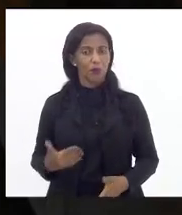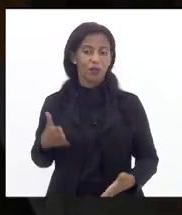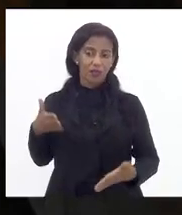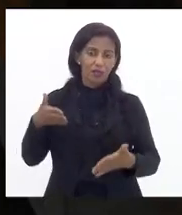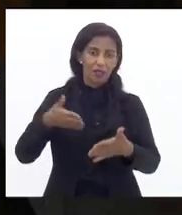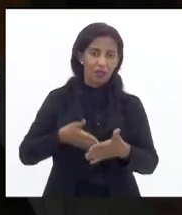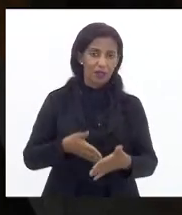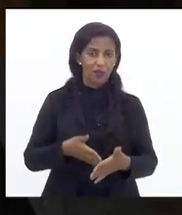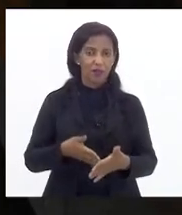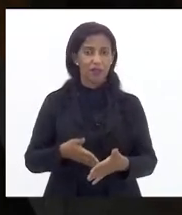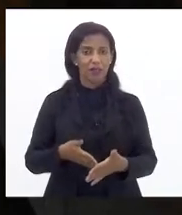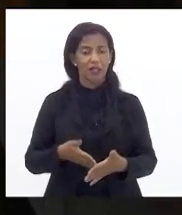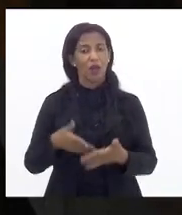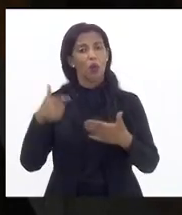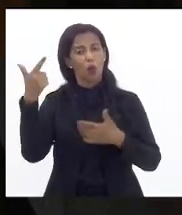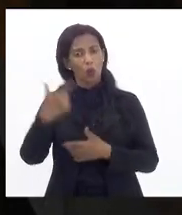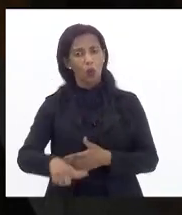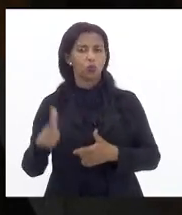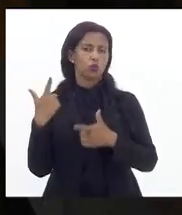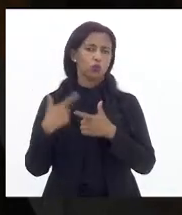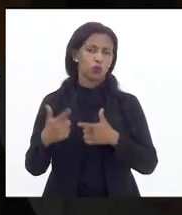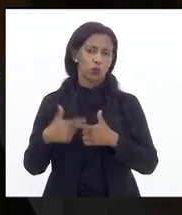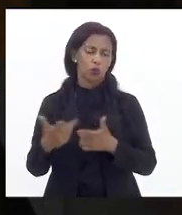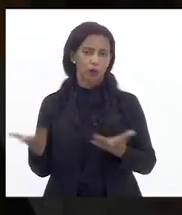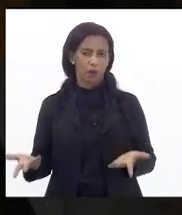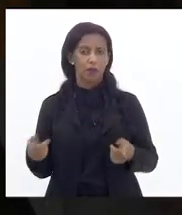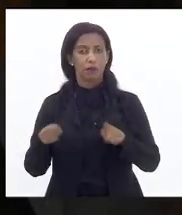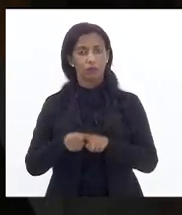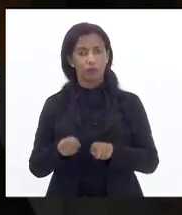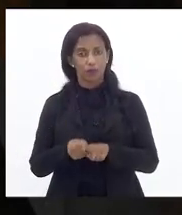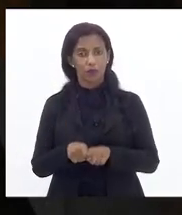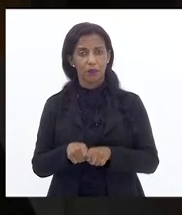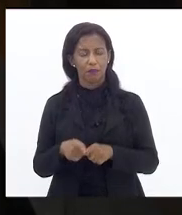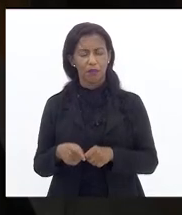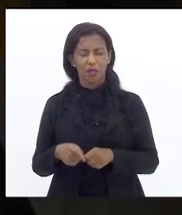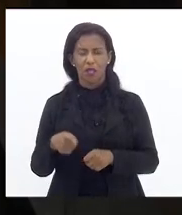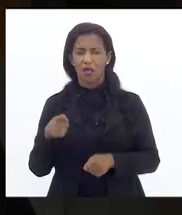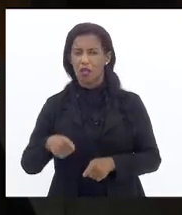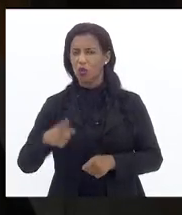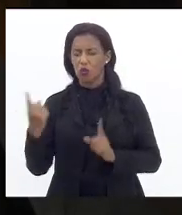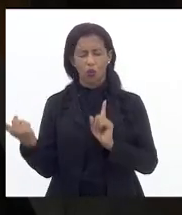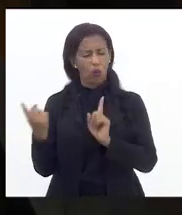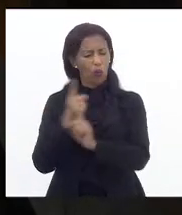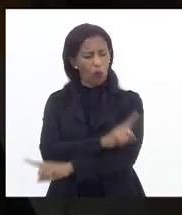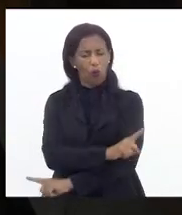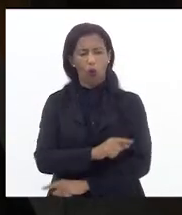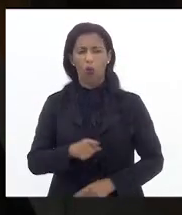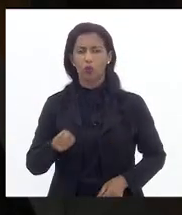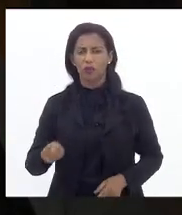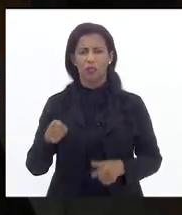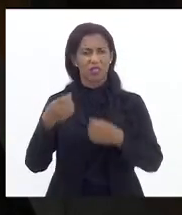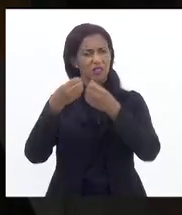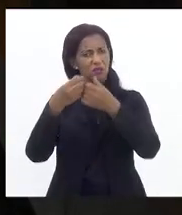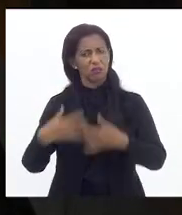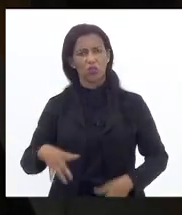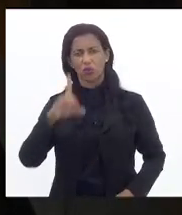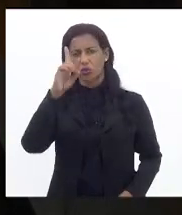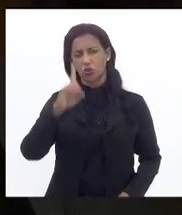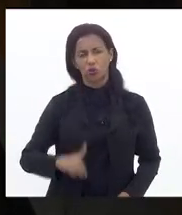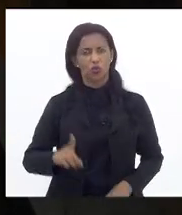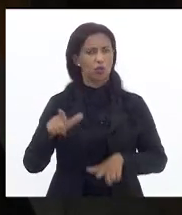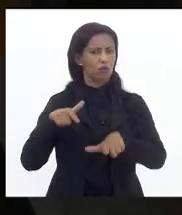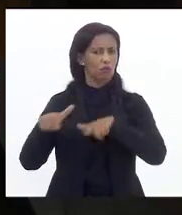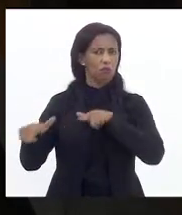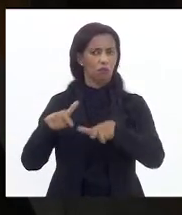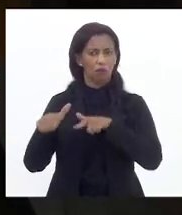enfrentado seja uma bomba como essa não quero colocar também sou radicalmente contrário a esse desmonte dos direitos